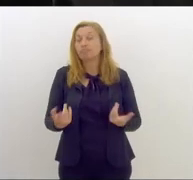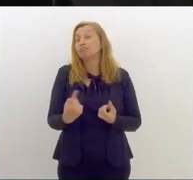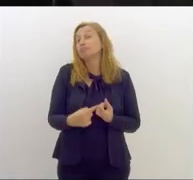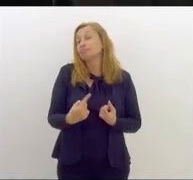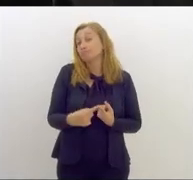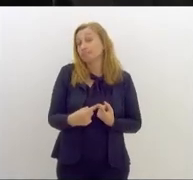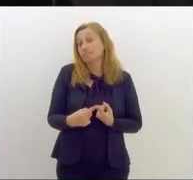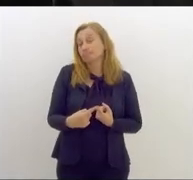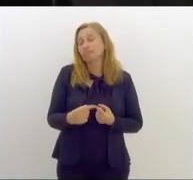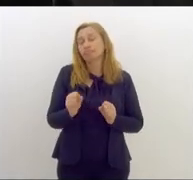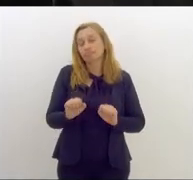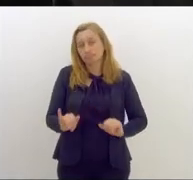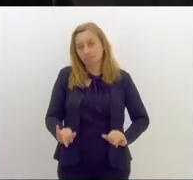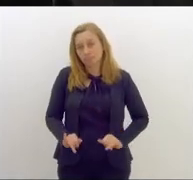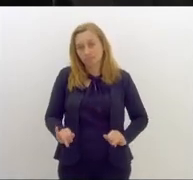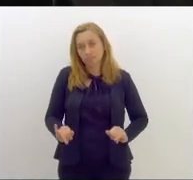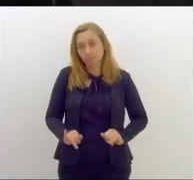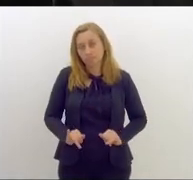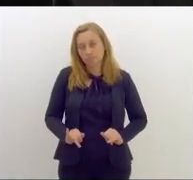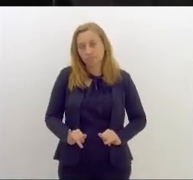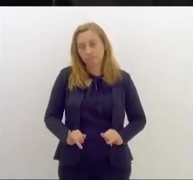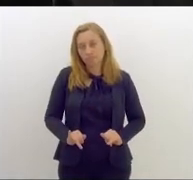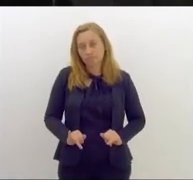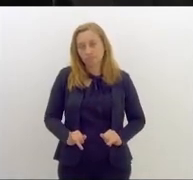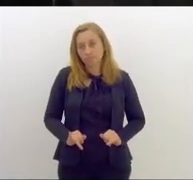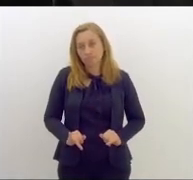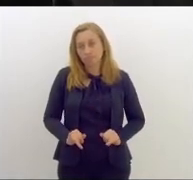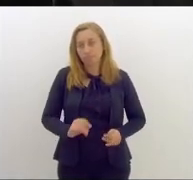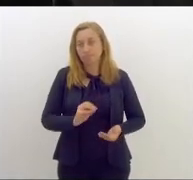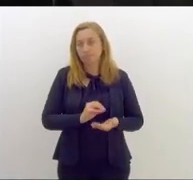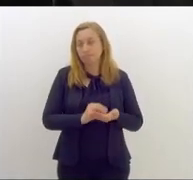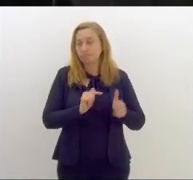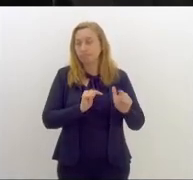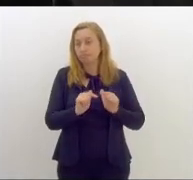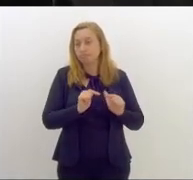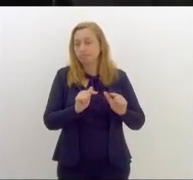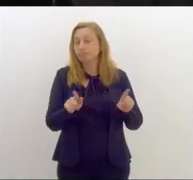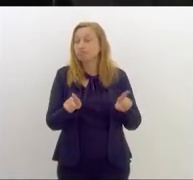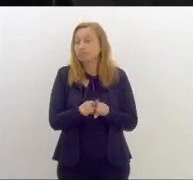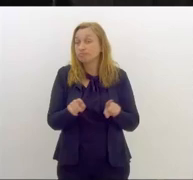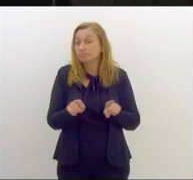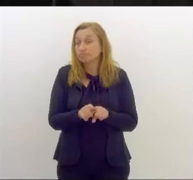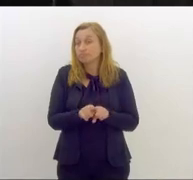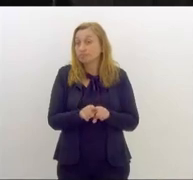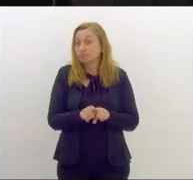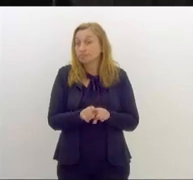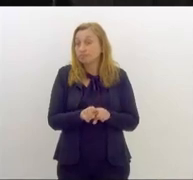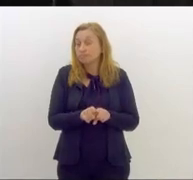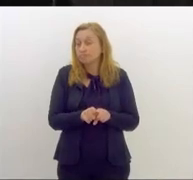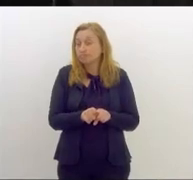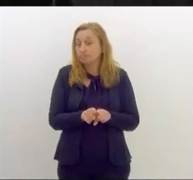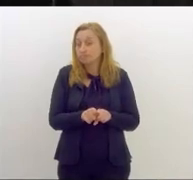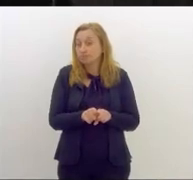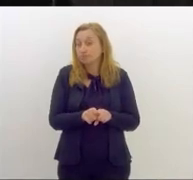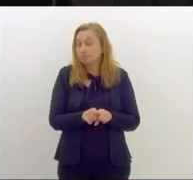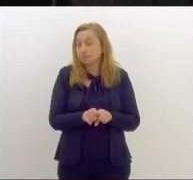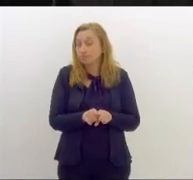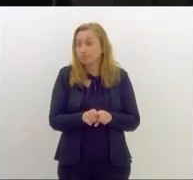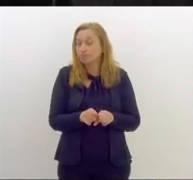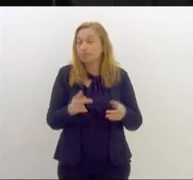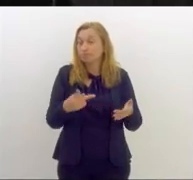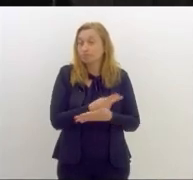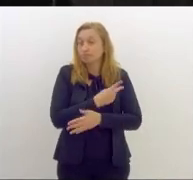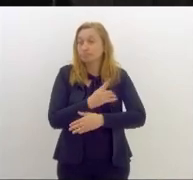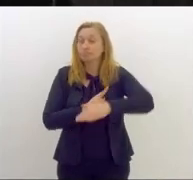podem sofrer pelo sinistro mas também o sinistro na ponte mas também pelos